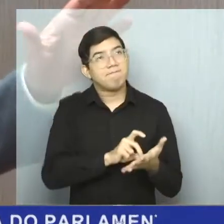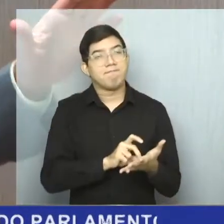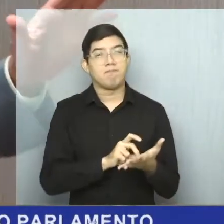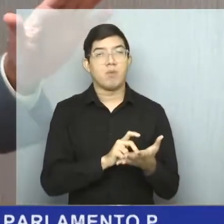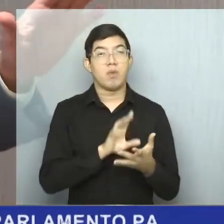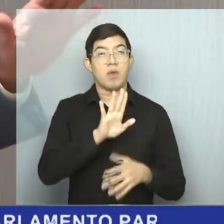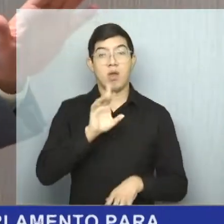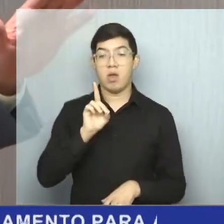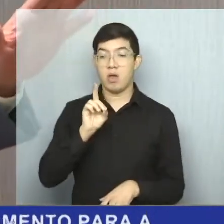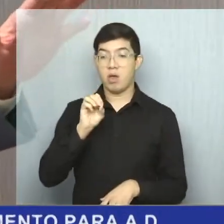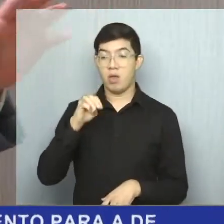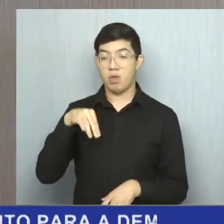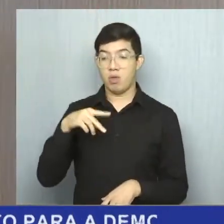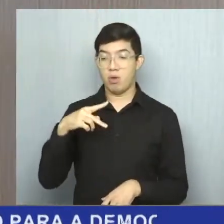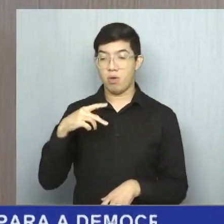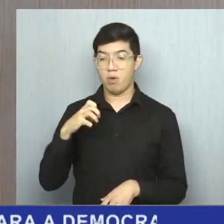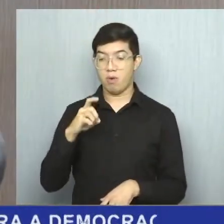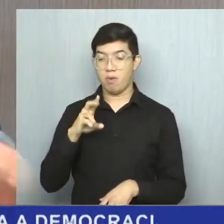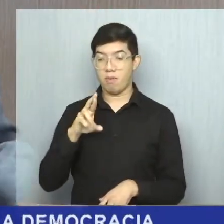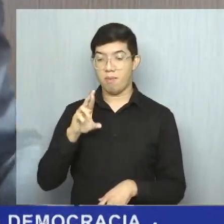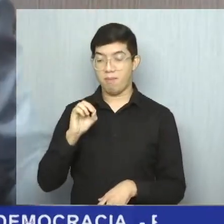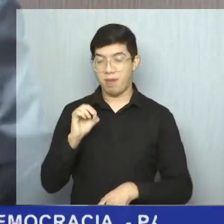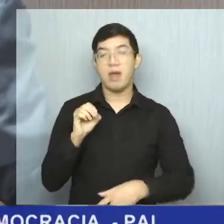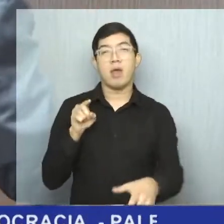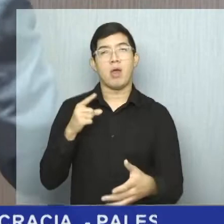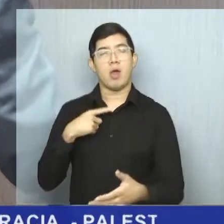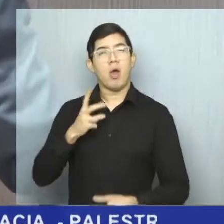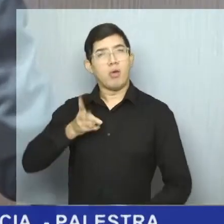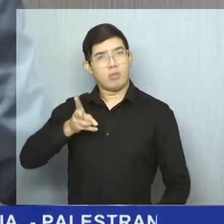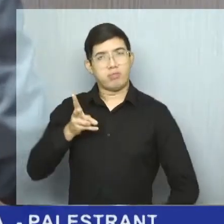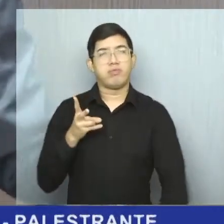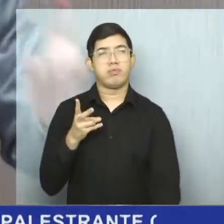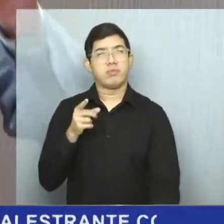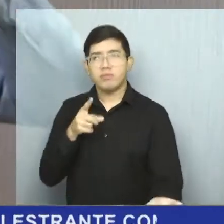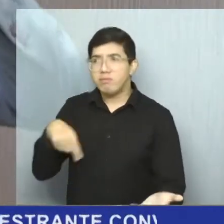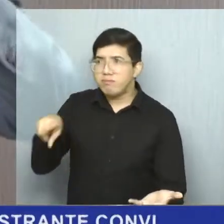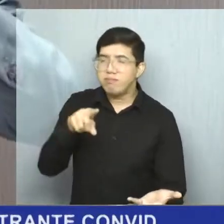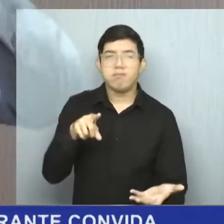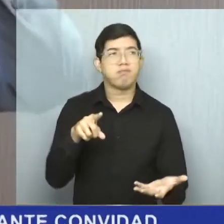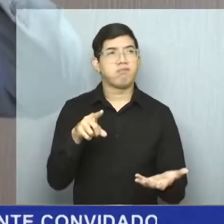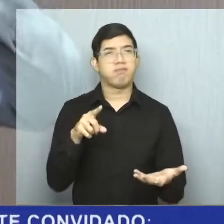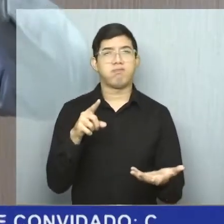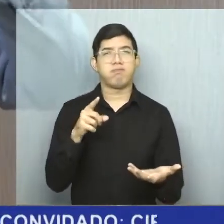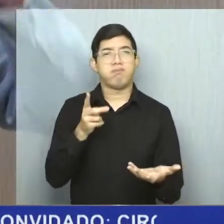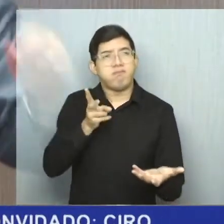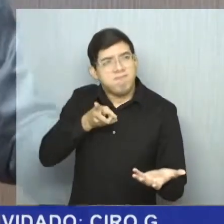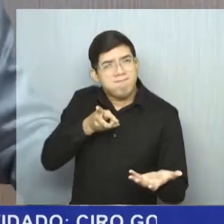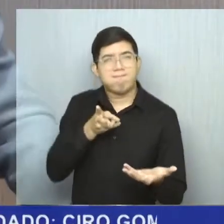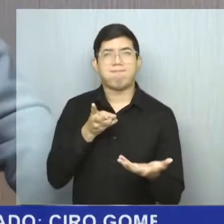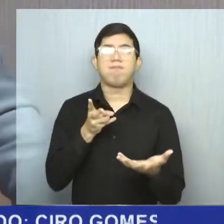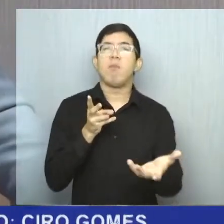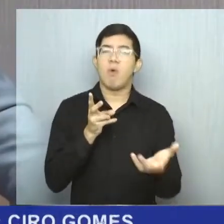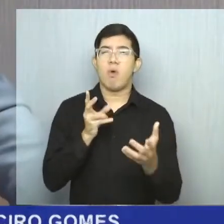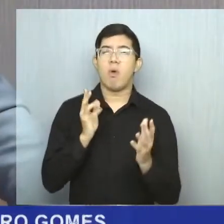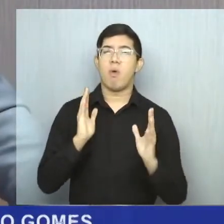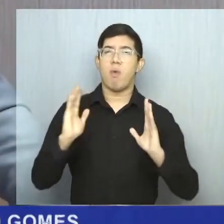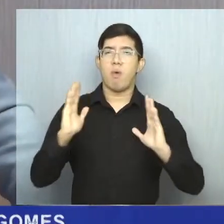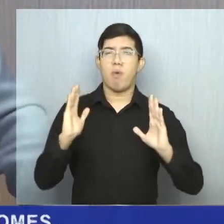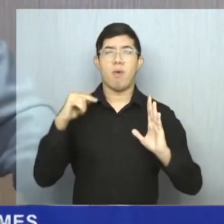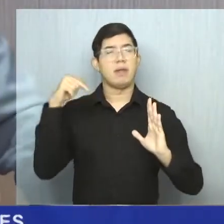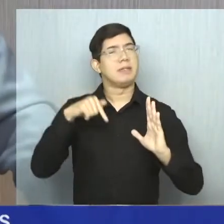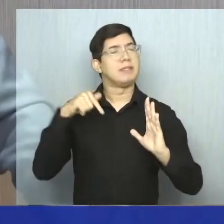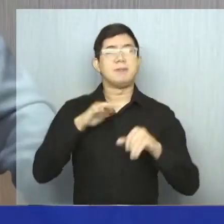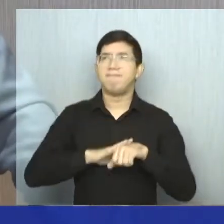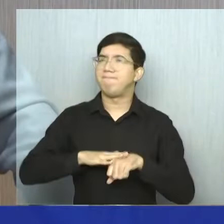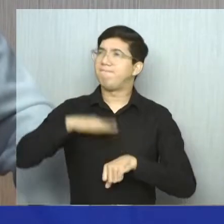autonomia do parlamento brasileiro e vejam, meus compatriotas, o Brasil viveu o mais longo e fecundo período da sua